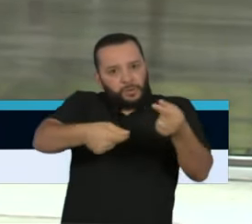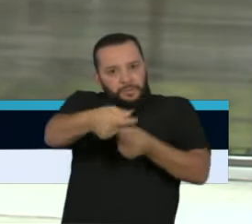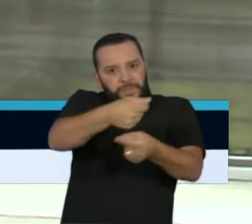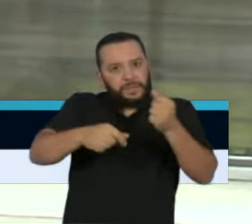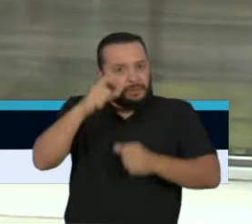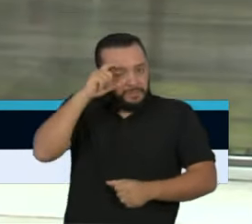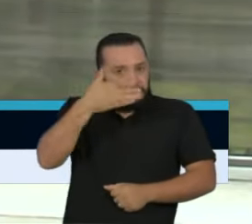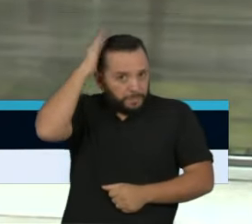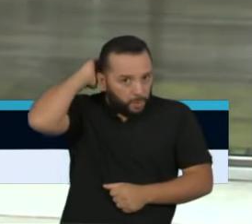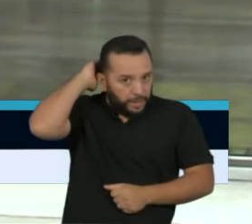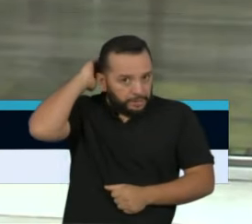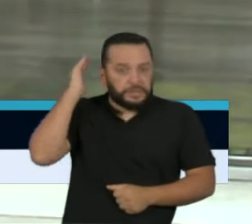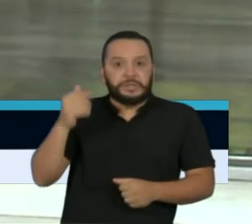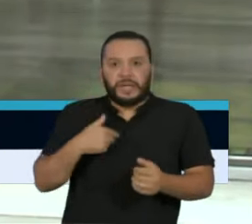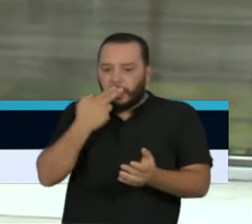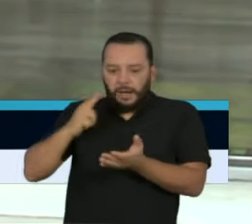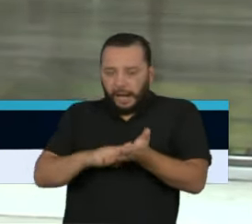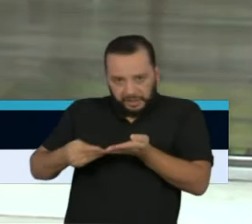Paulo Guedes.